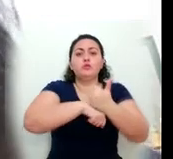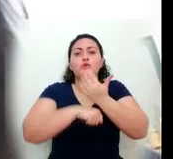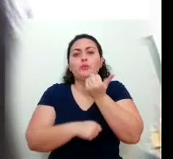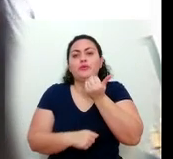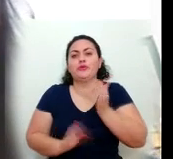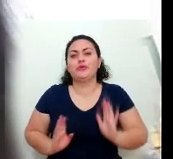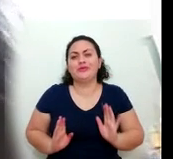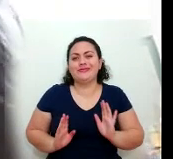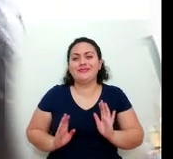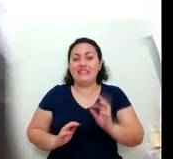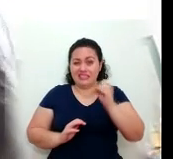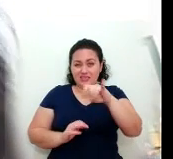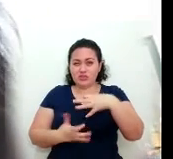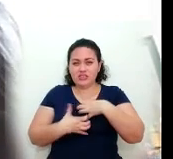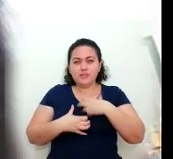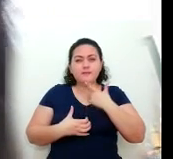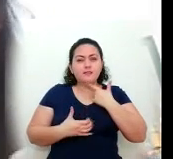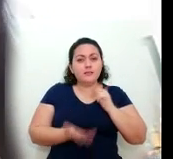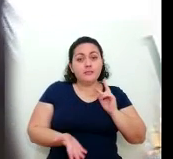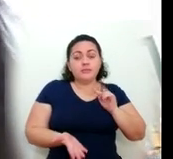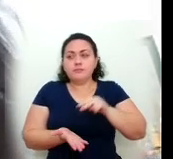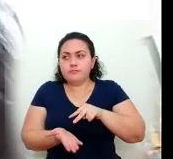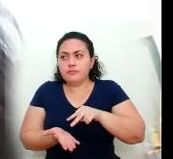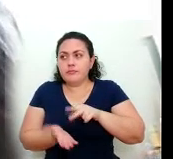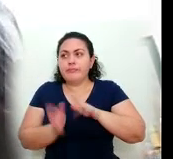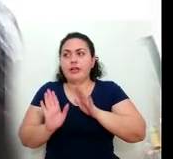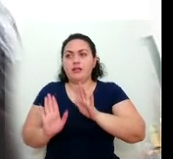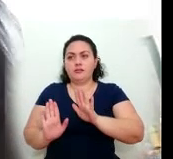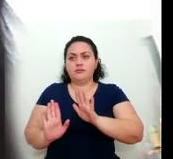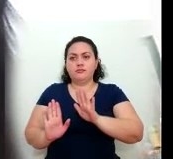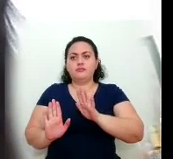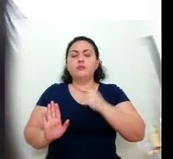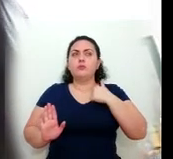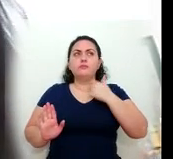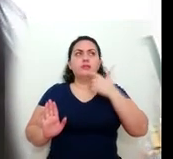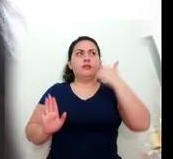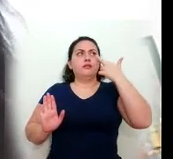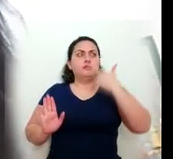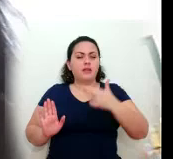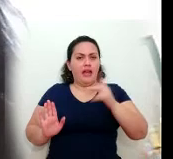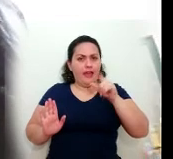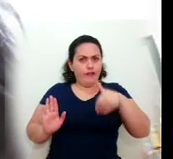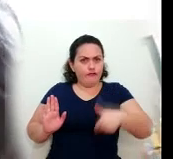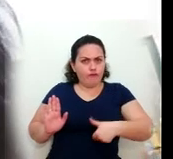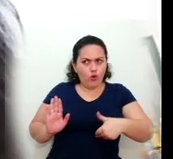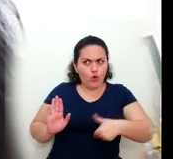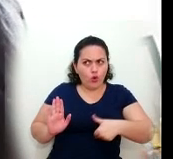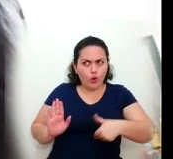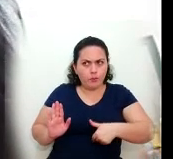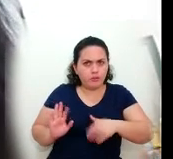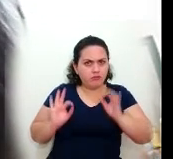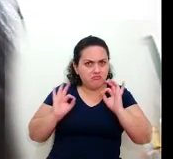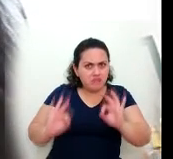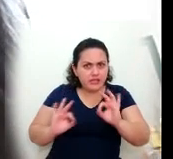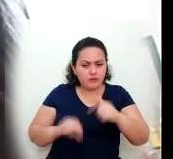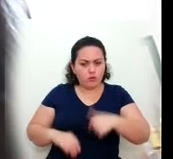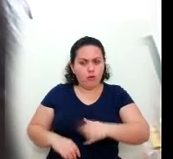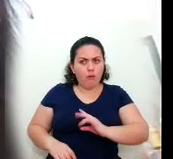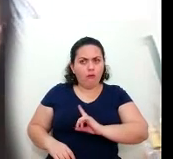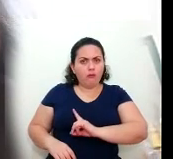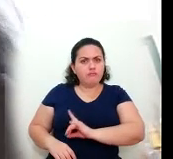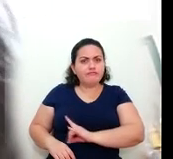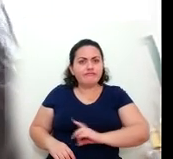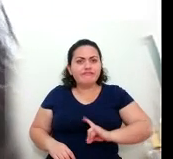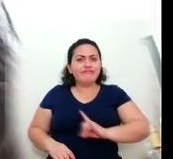impulso de comer, para um pouquinho. Respira um pouquinho e pensa, bom, é fome, né? Barriga, né? Tá me dando sinal, né?